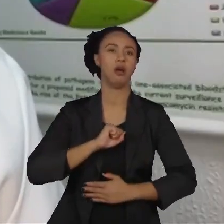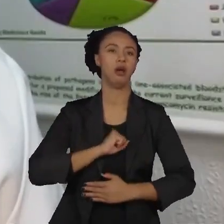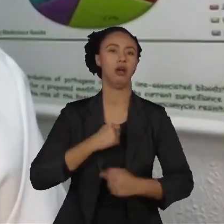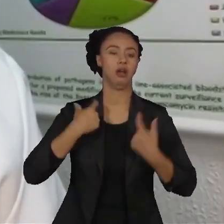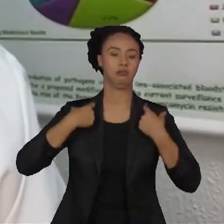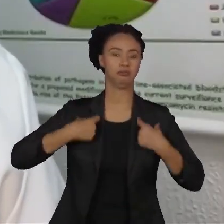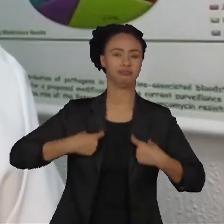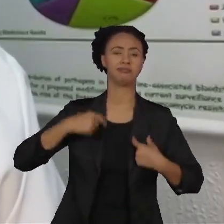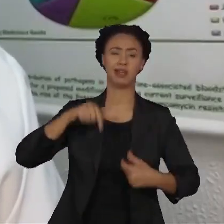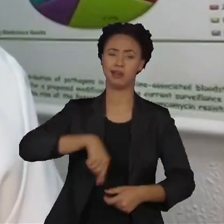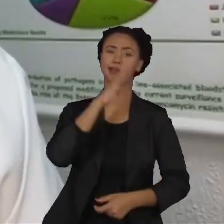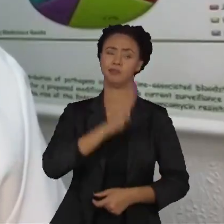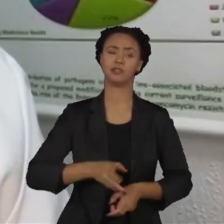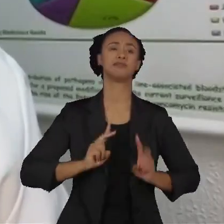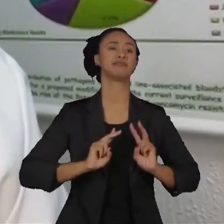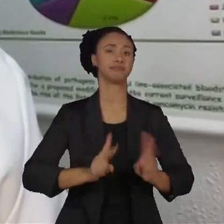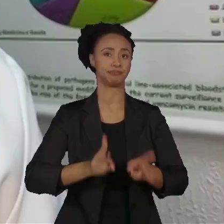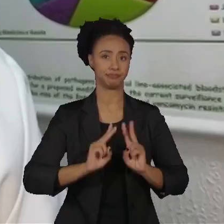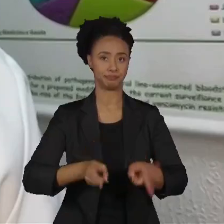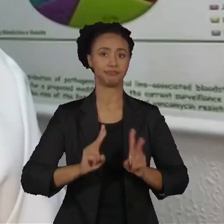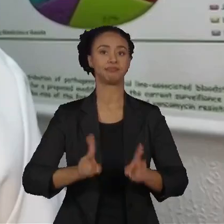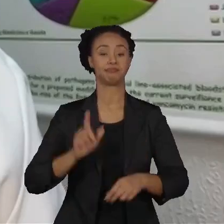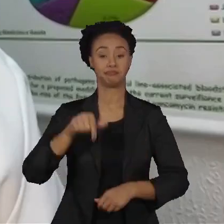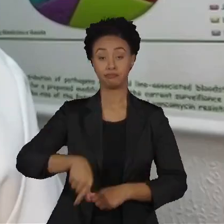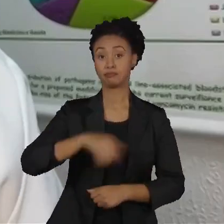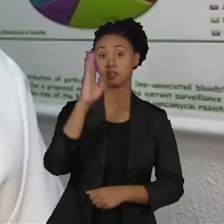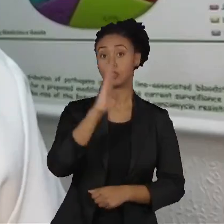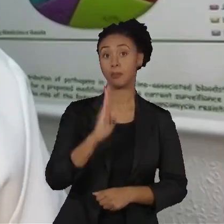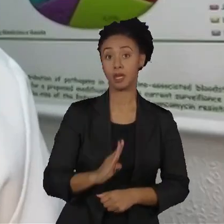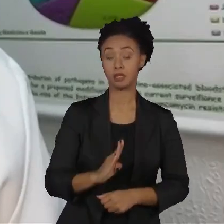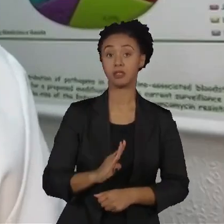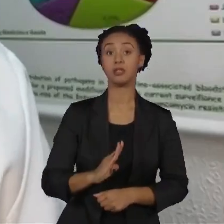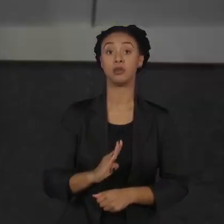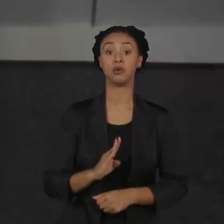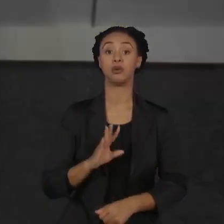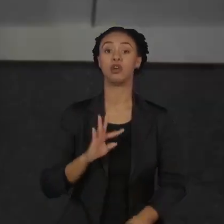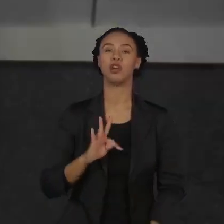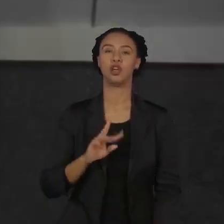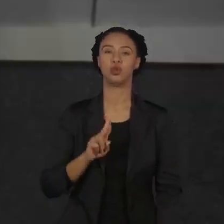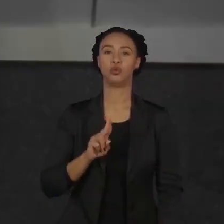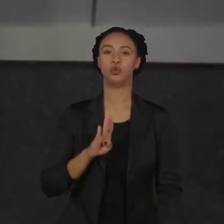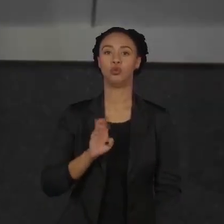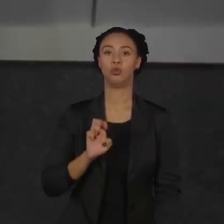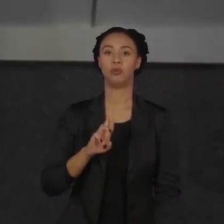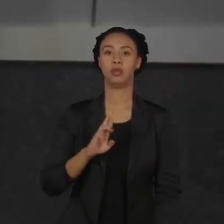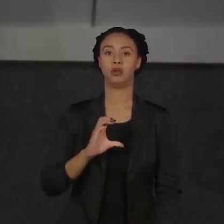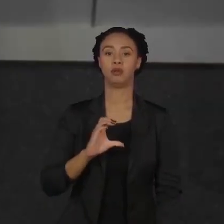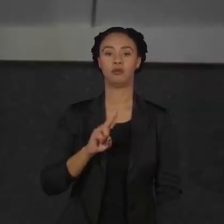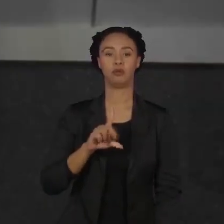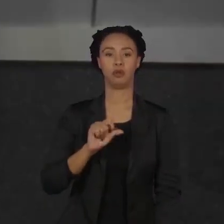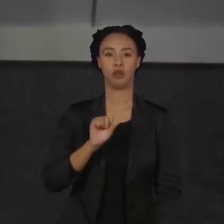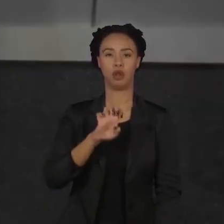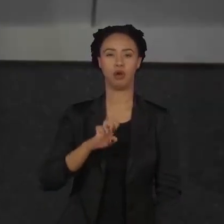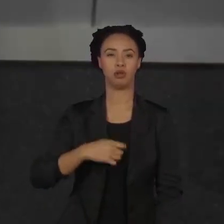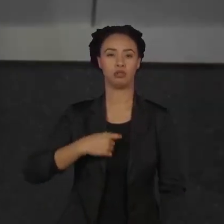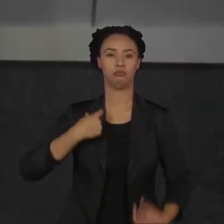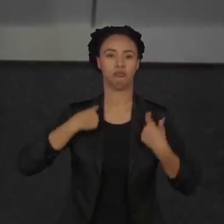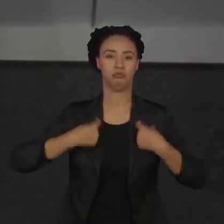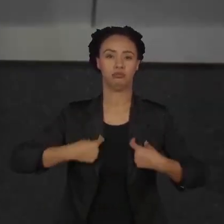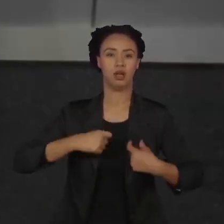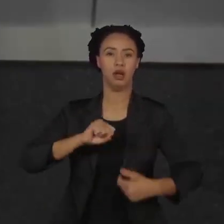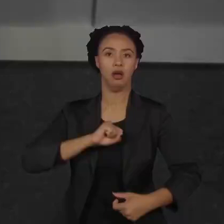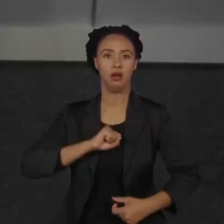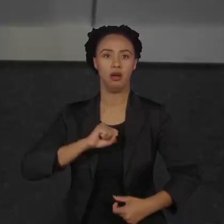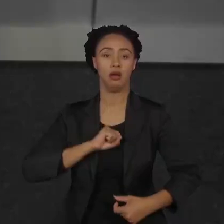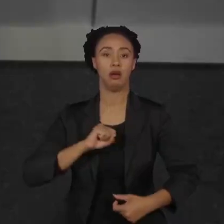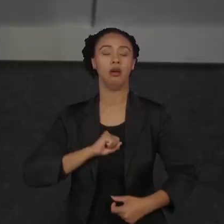nosso país, né? É um dos países onde a tuberculose é endêmica. Então, a vacina BCG protege das formas